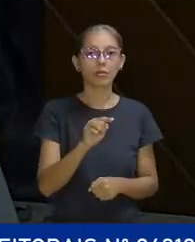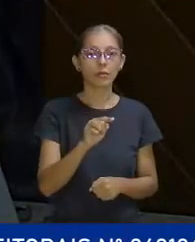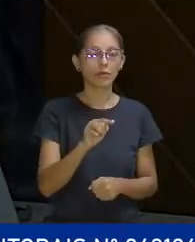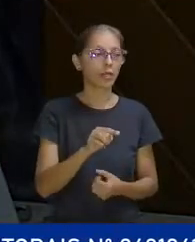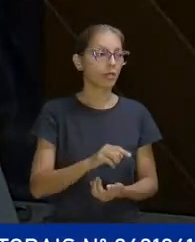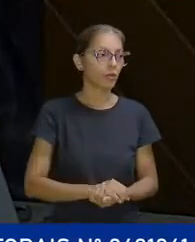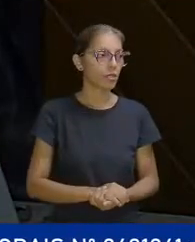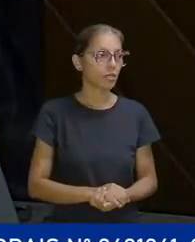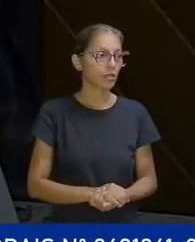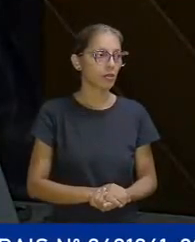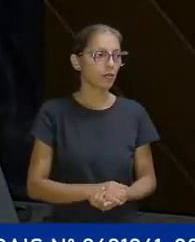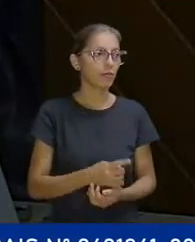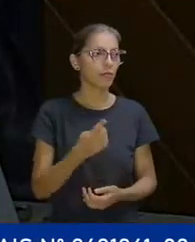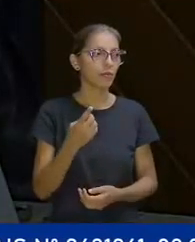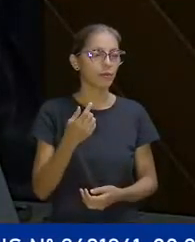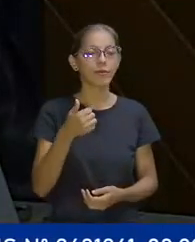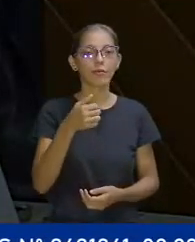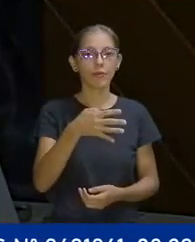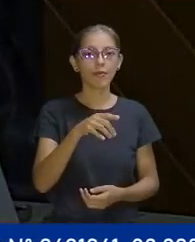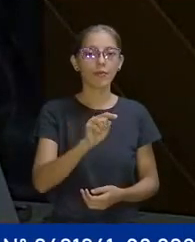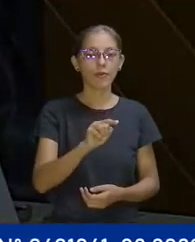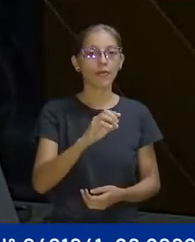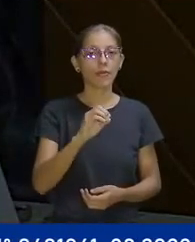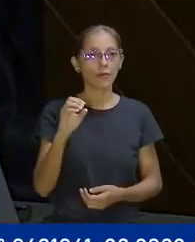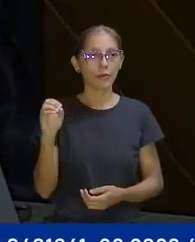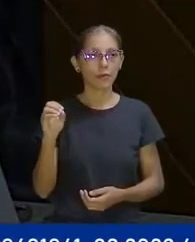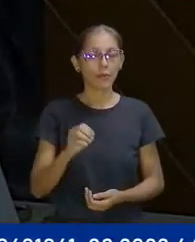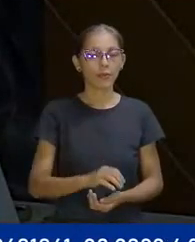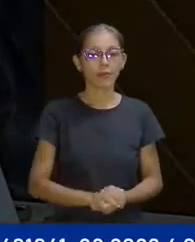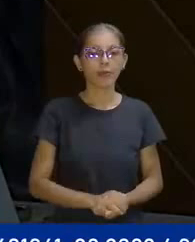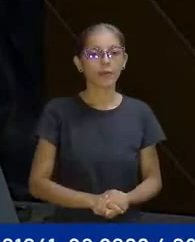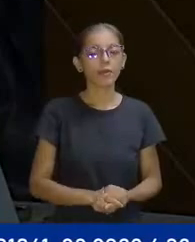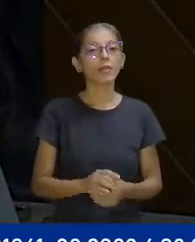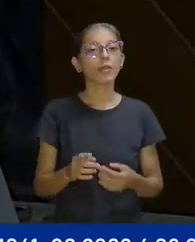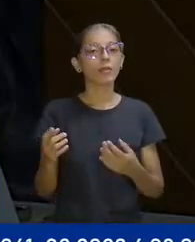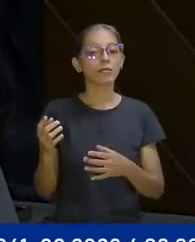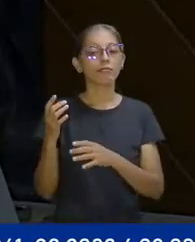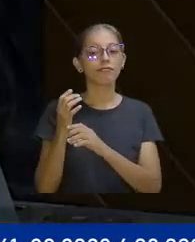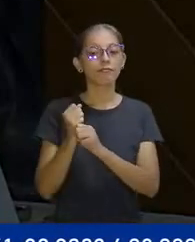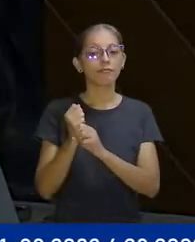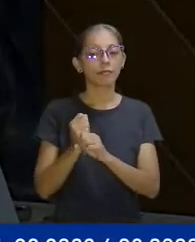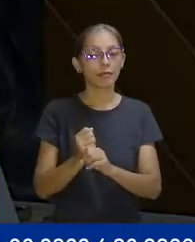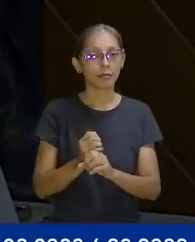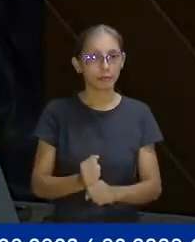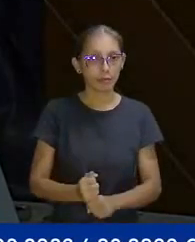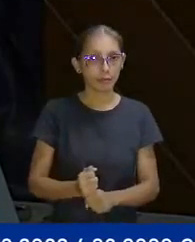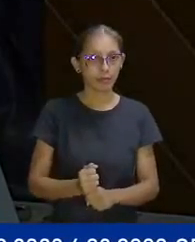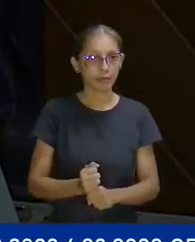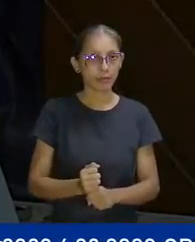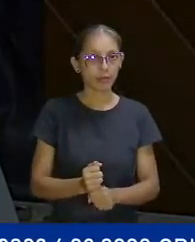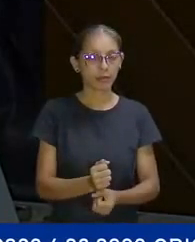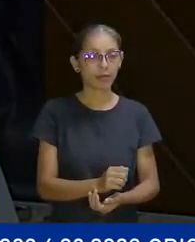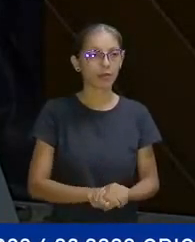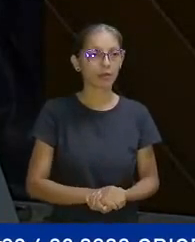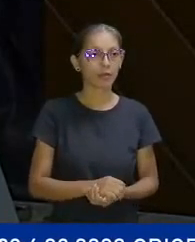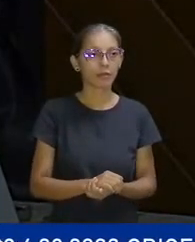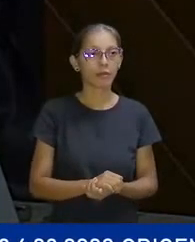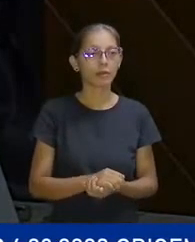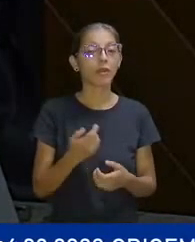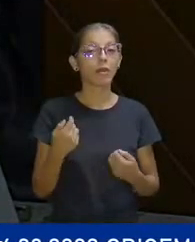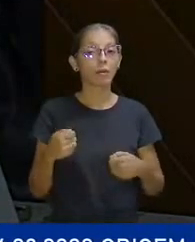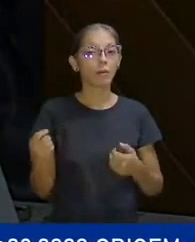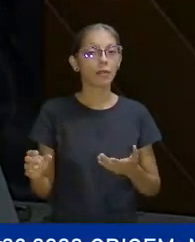6.014,55, sobre os quais incidirão juros moratórios e atualização monetária calculados à base da taxa aplicável aos créditos da